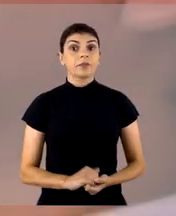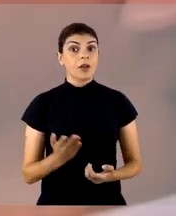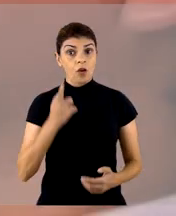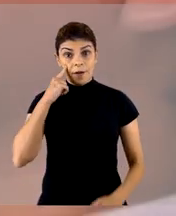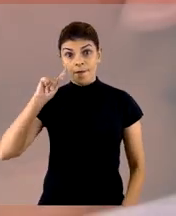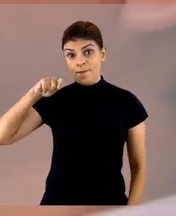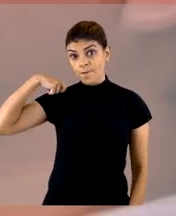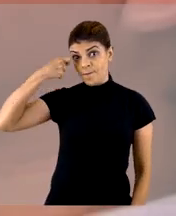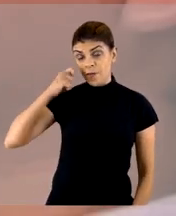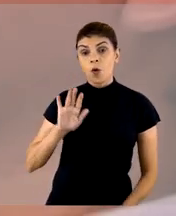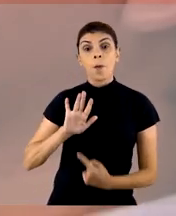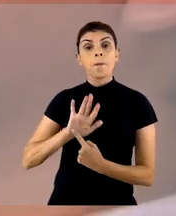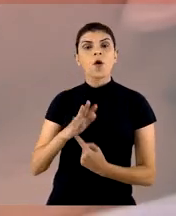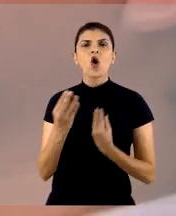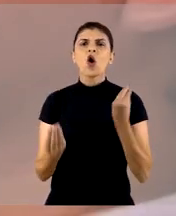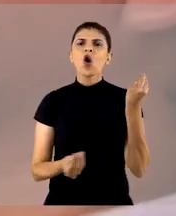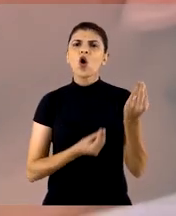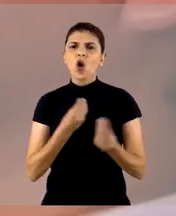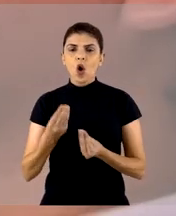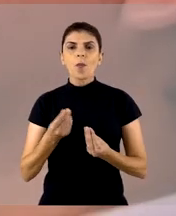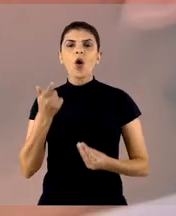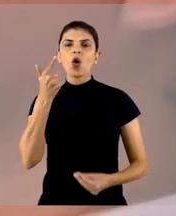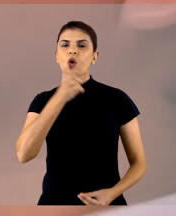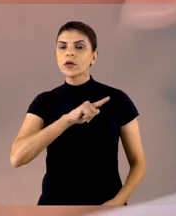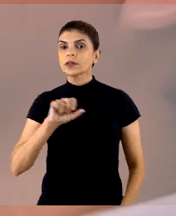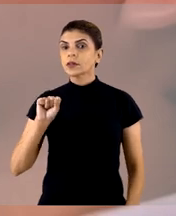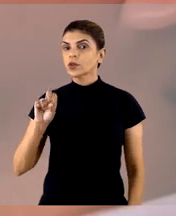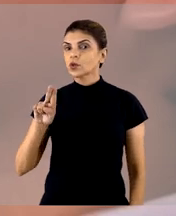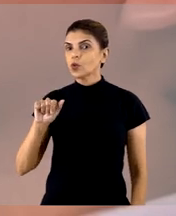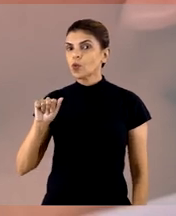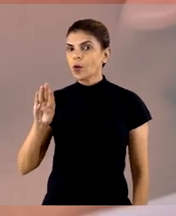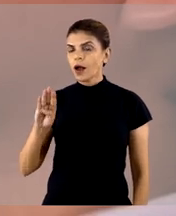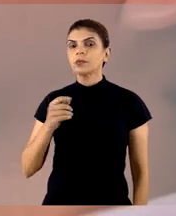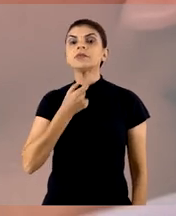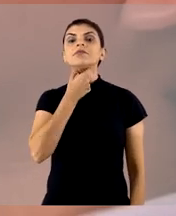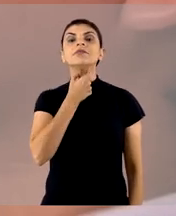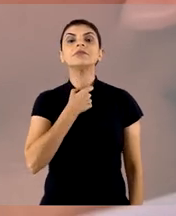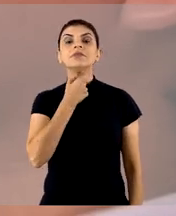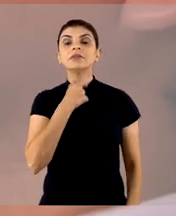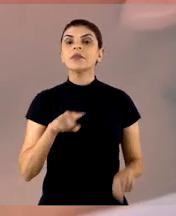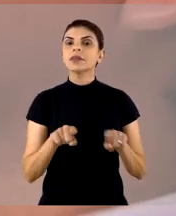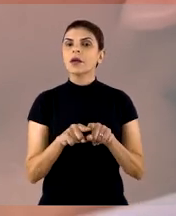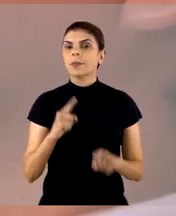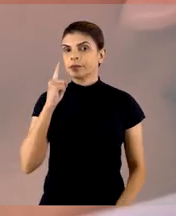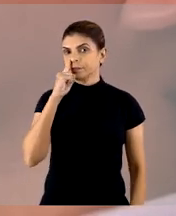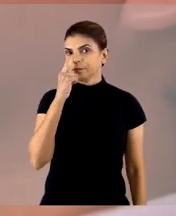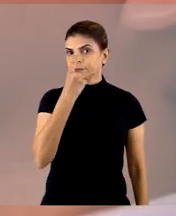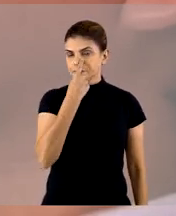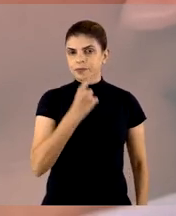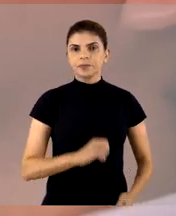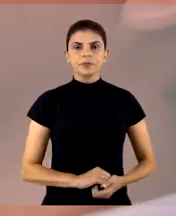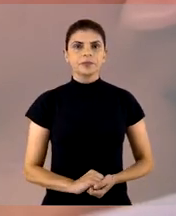Na primeira parte deste vídeo, demonstraremos a técnica para a coleta de swab de orofaringe e nasofaringe.